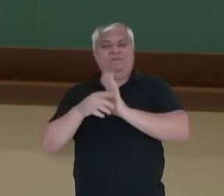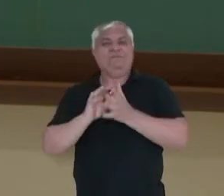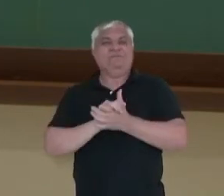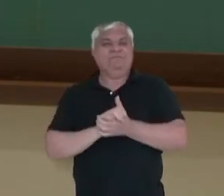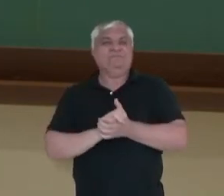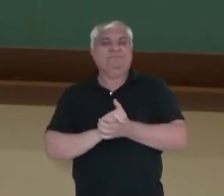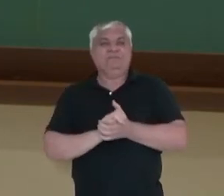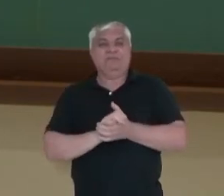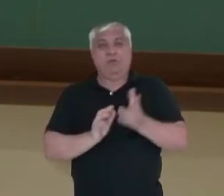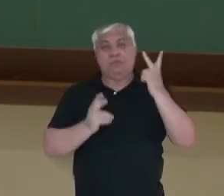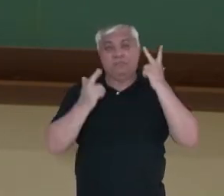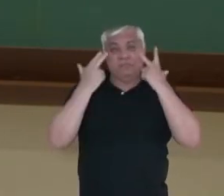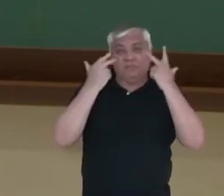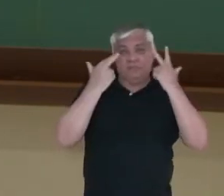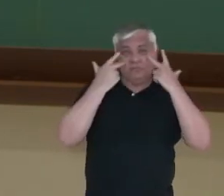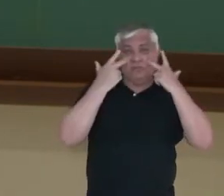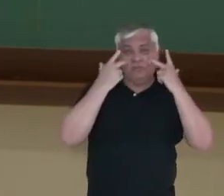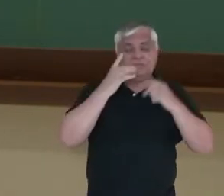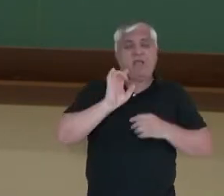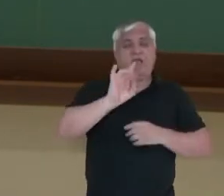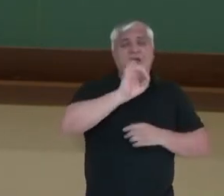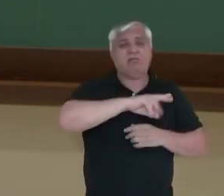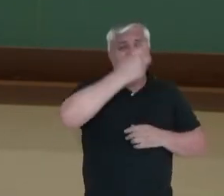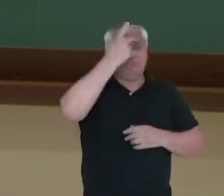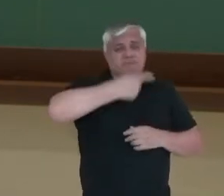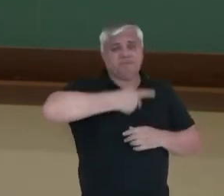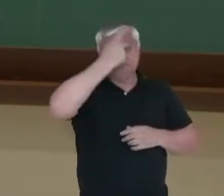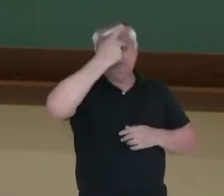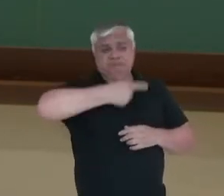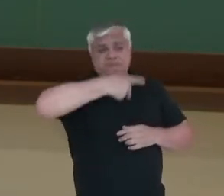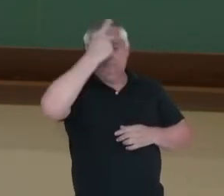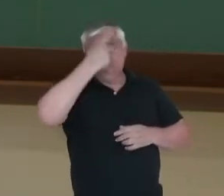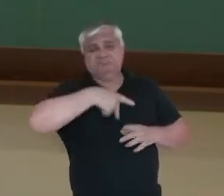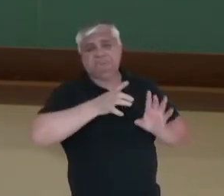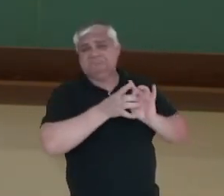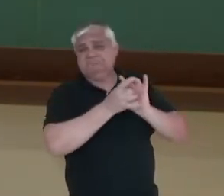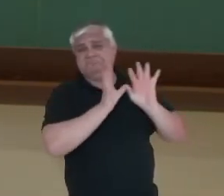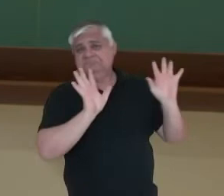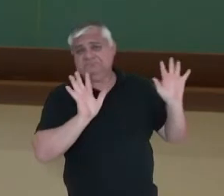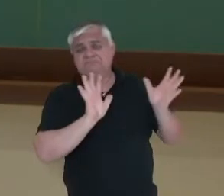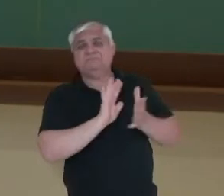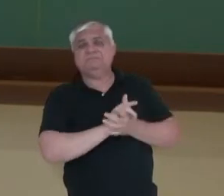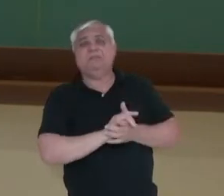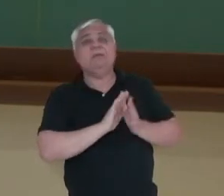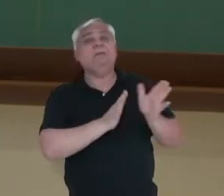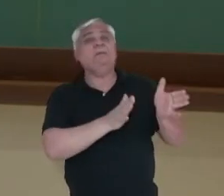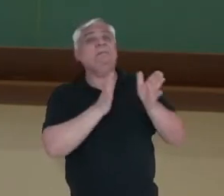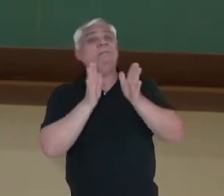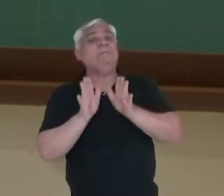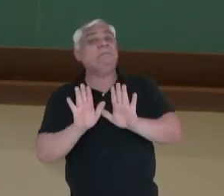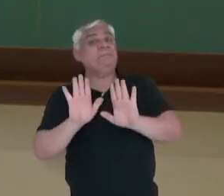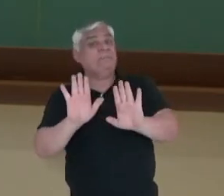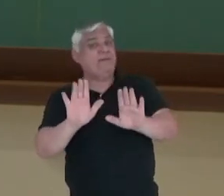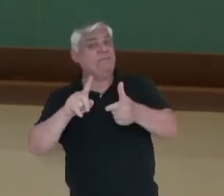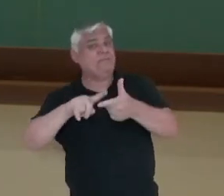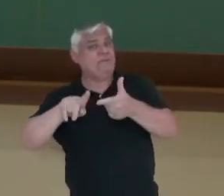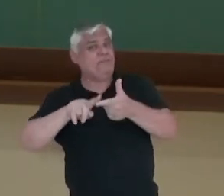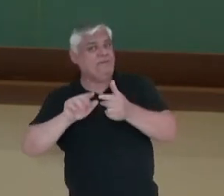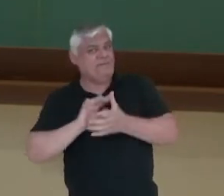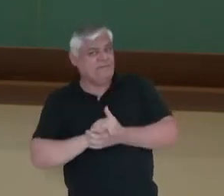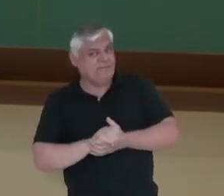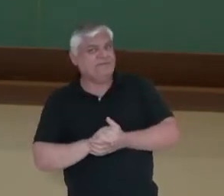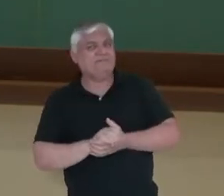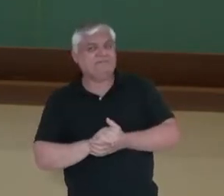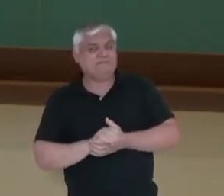de natureza, cada indivíduo é juiz de suas próprias ações. Porém, temos um problema aí. A partir